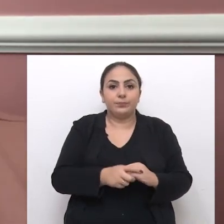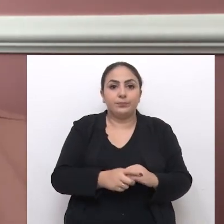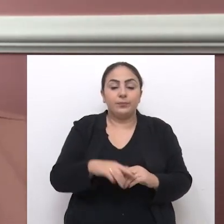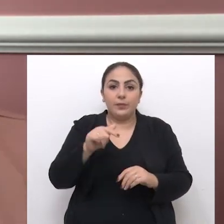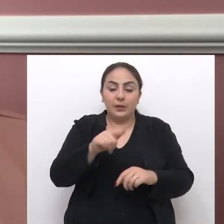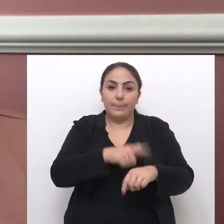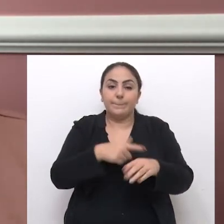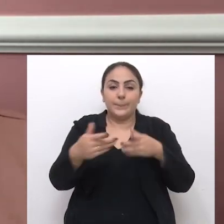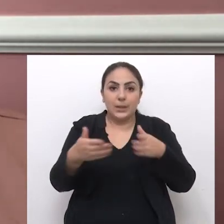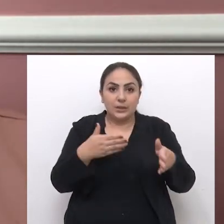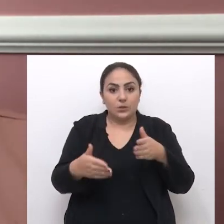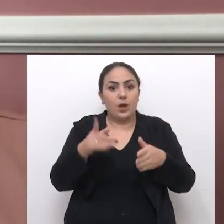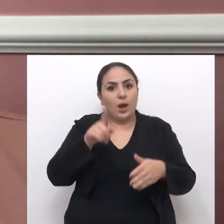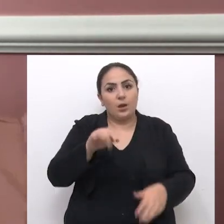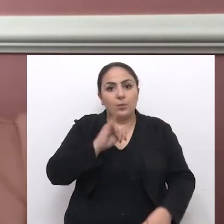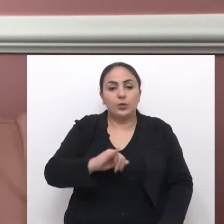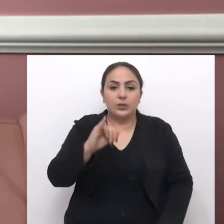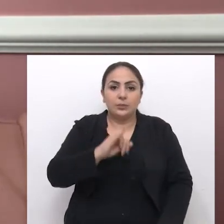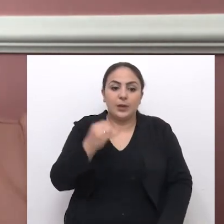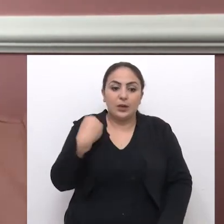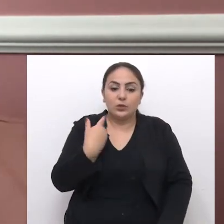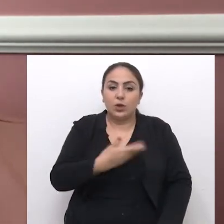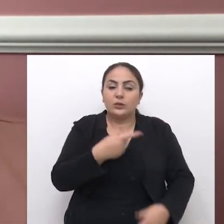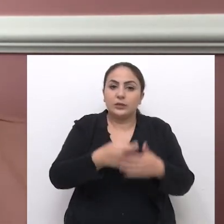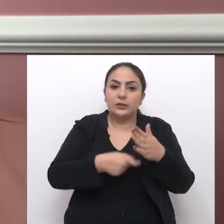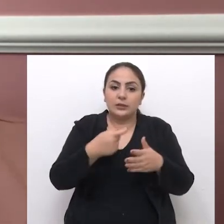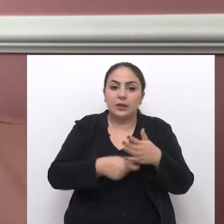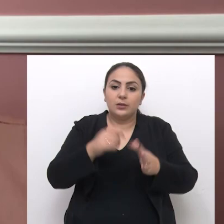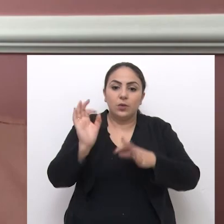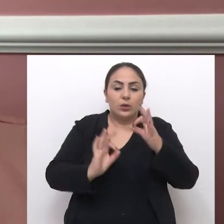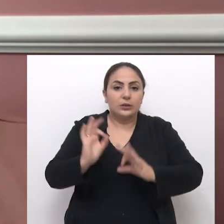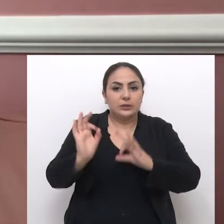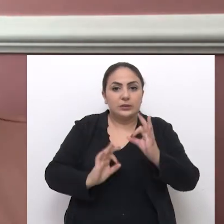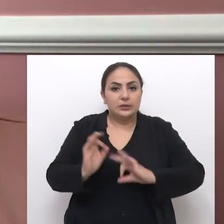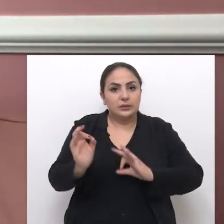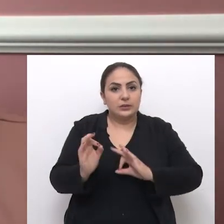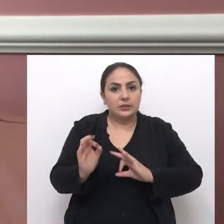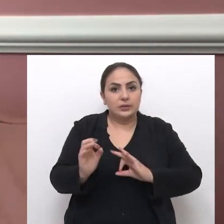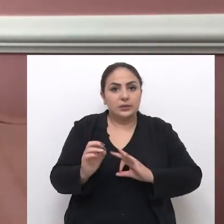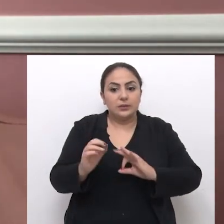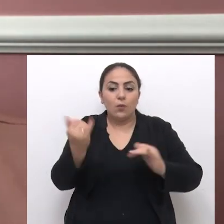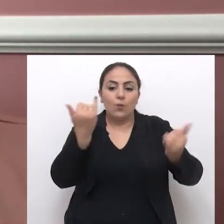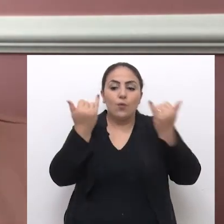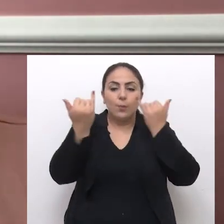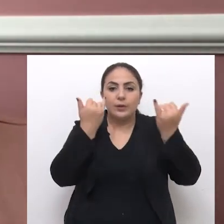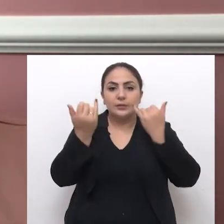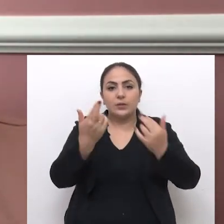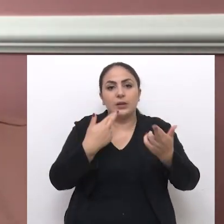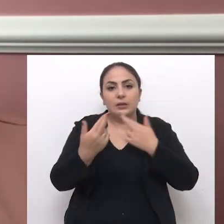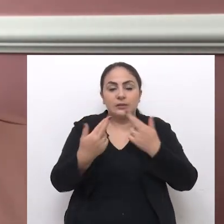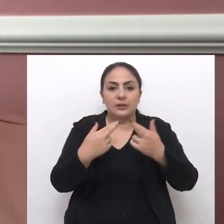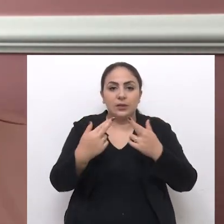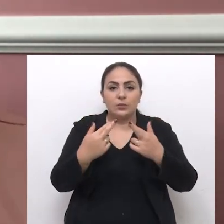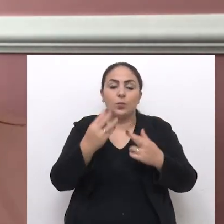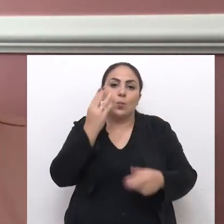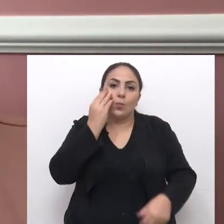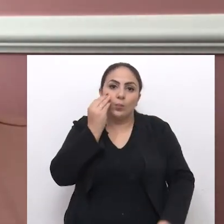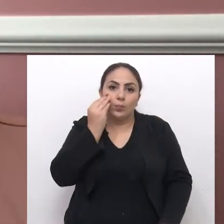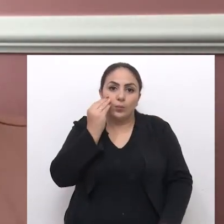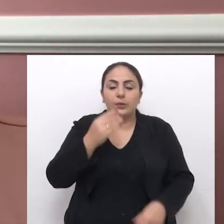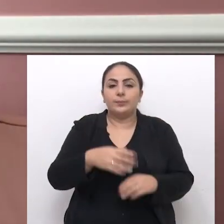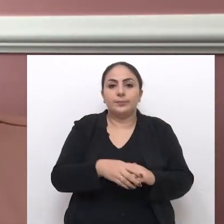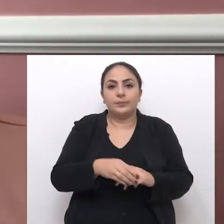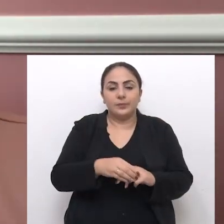né? Esse período, ele é importante para a gente buscar se preparar, buscar informação a respeito de